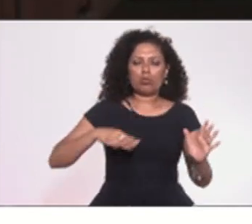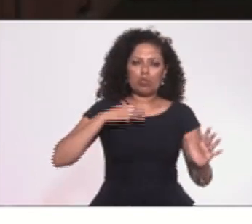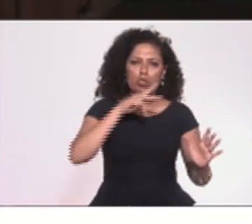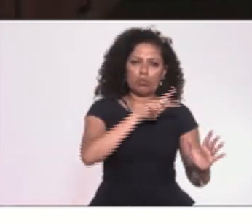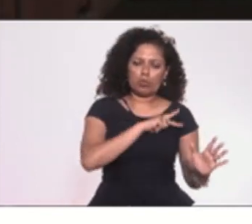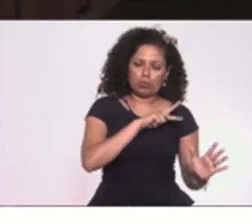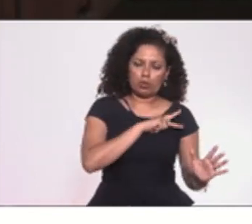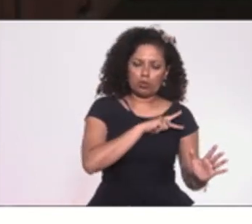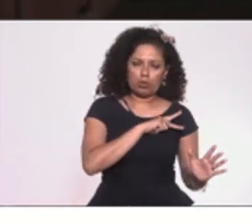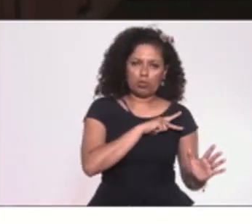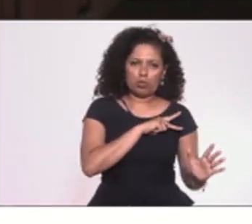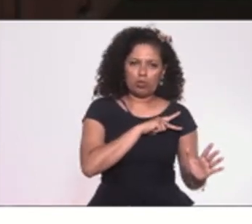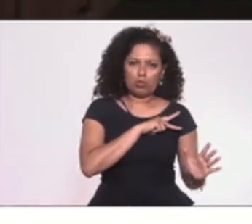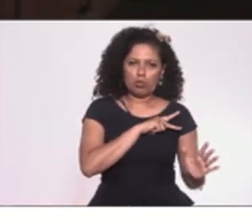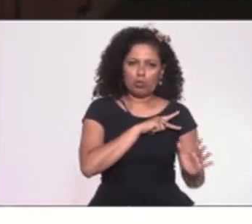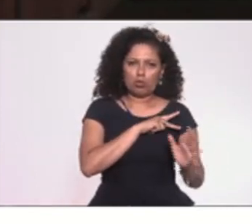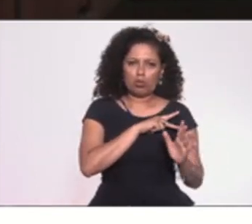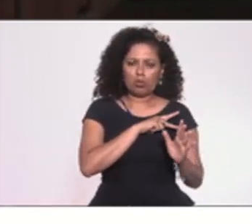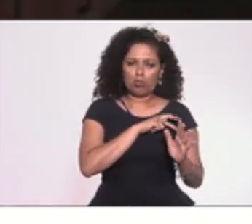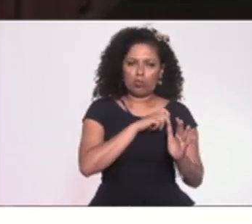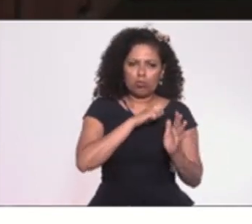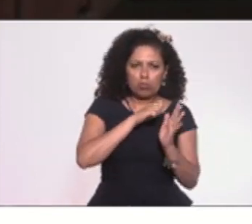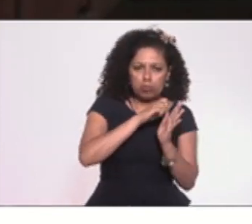Público, distribuída